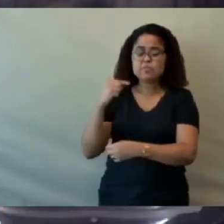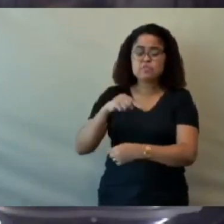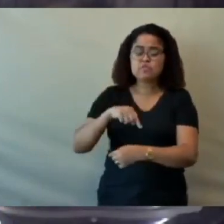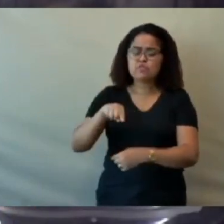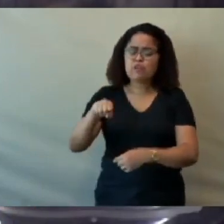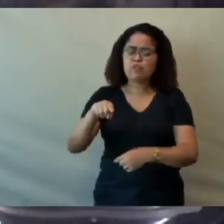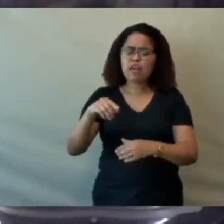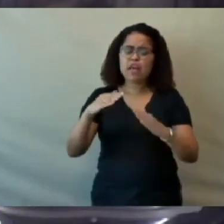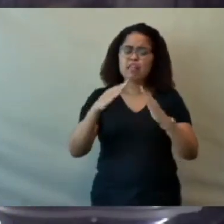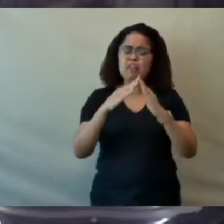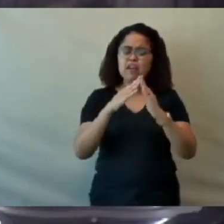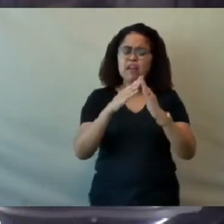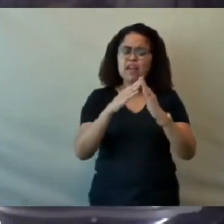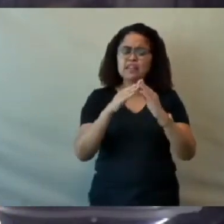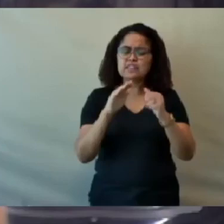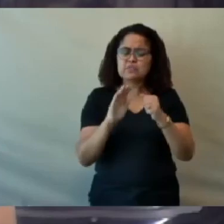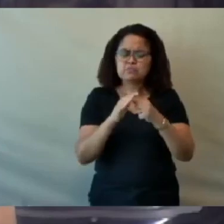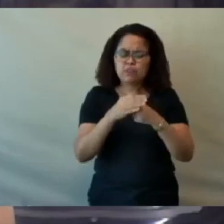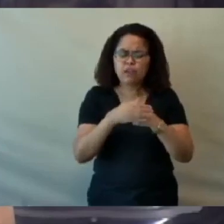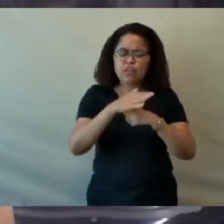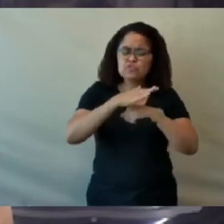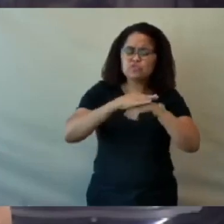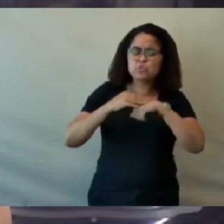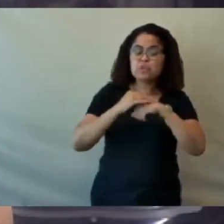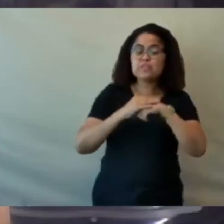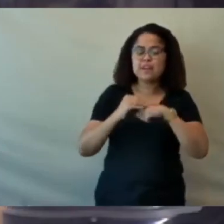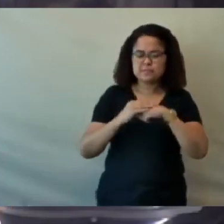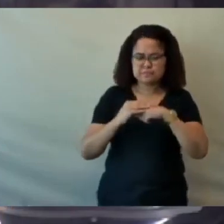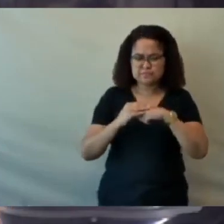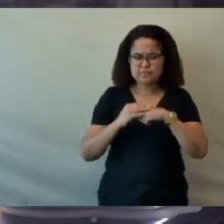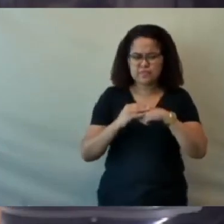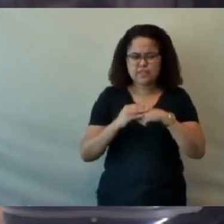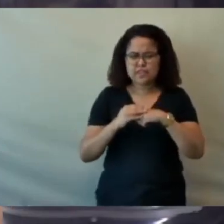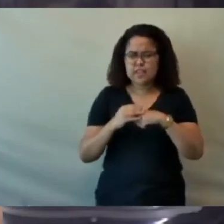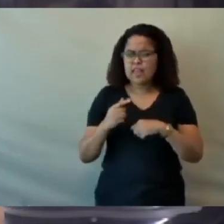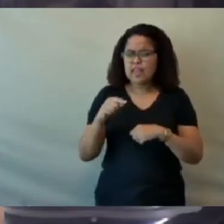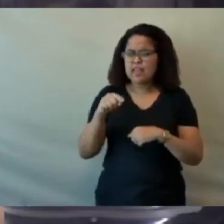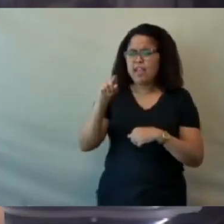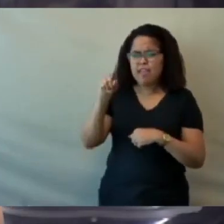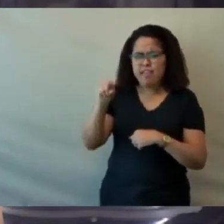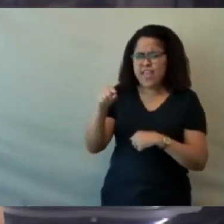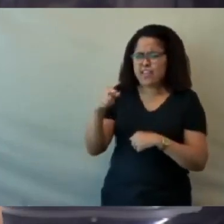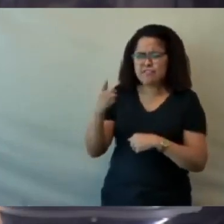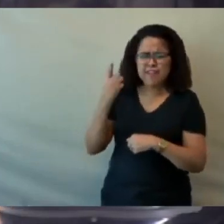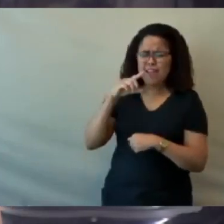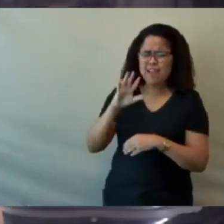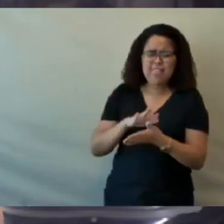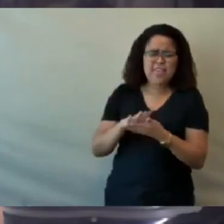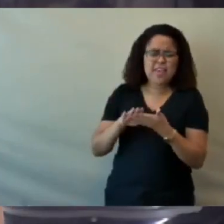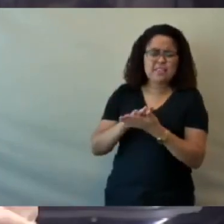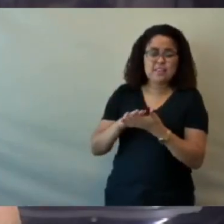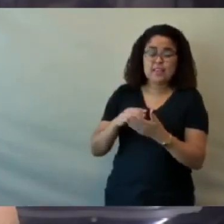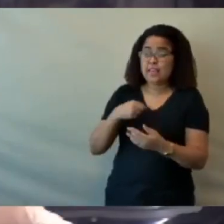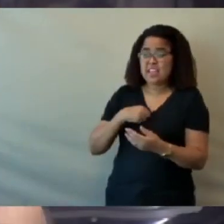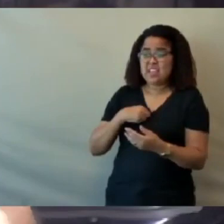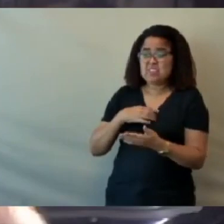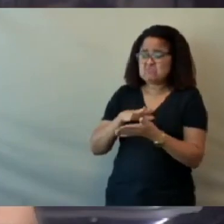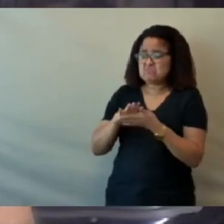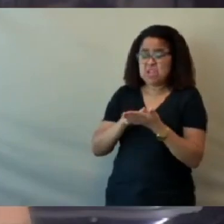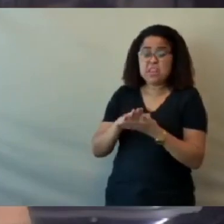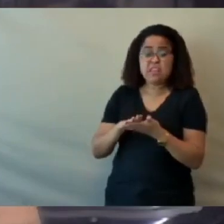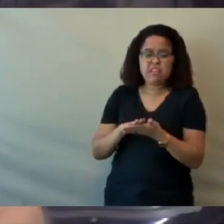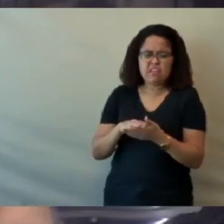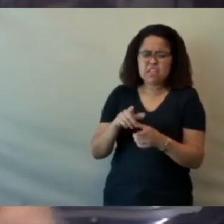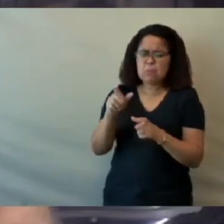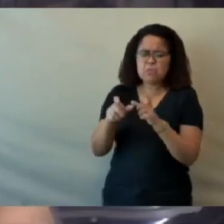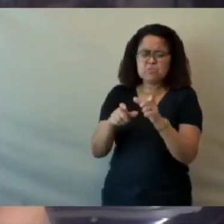mas ele fala que o benefício que ele vai ter é que ele não tem ninguém e que ele vai ser cuidado por